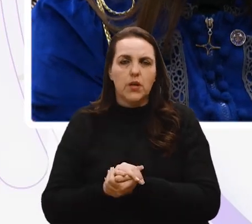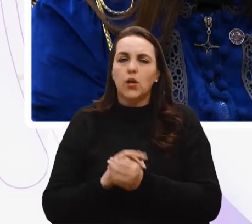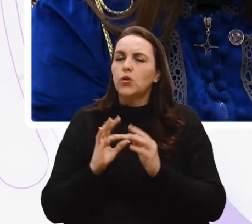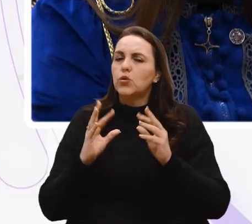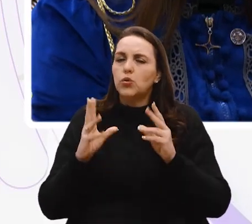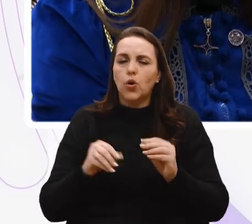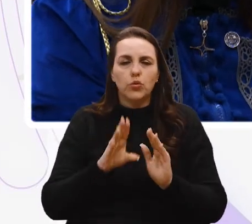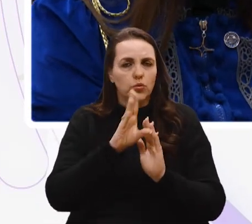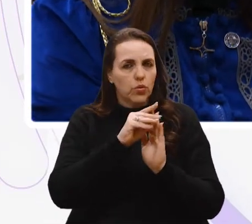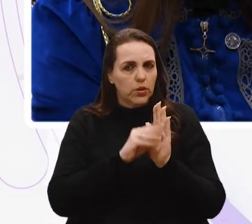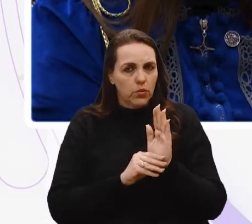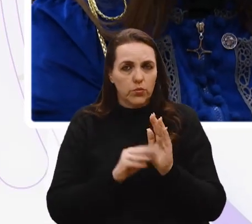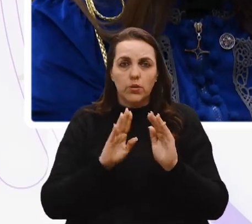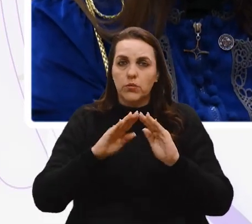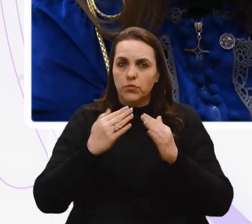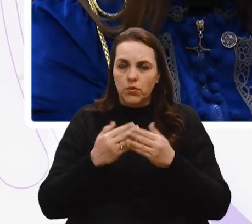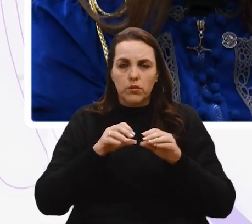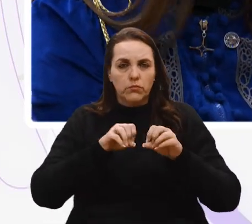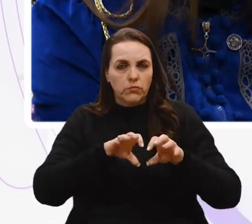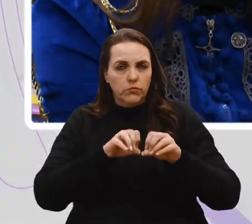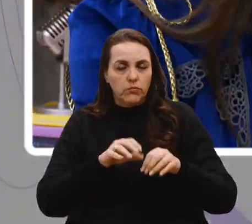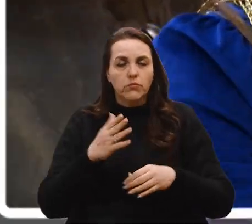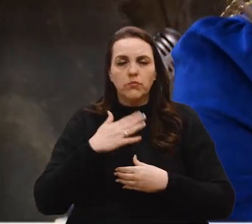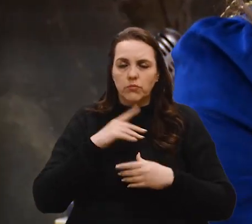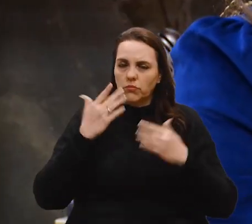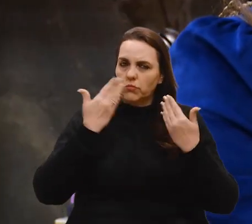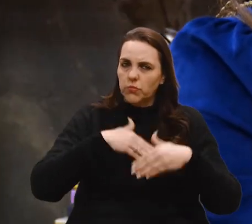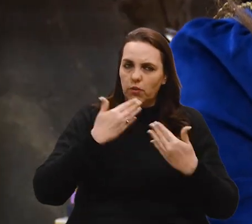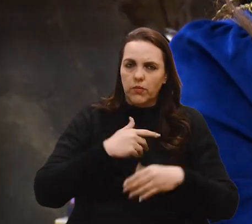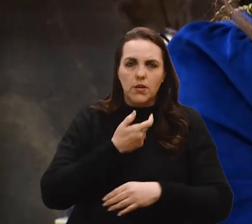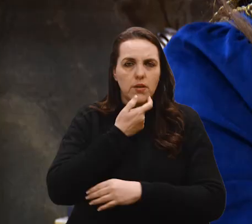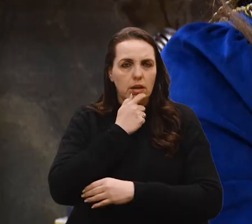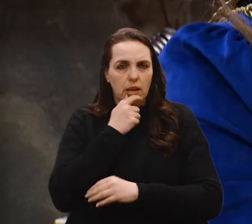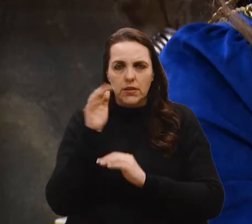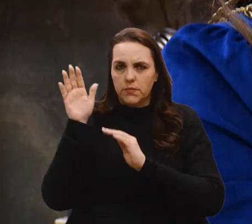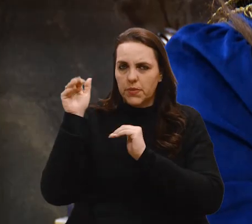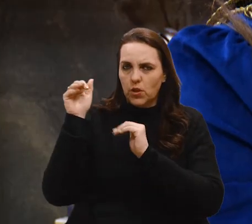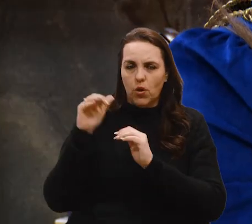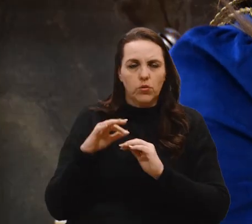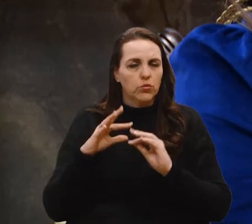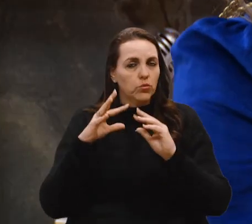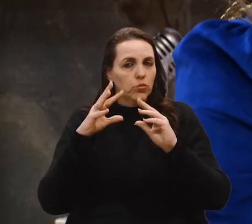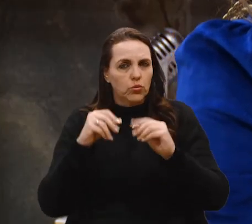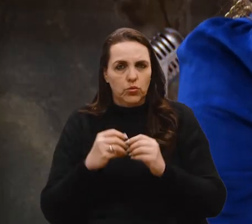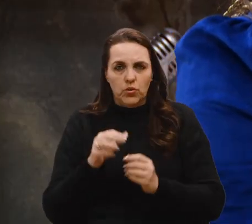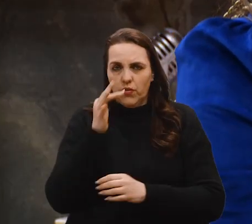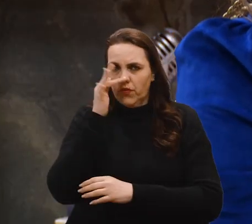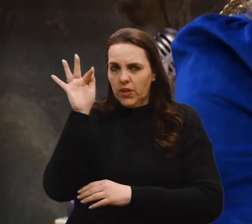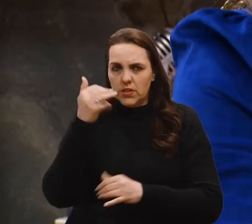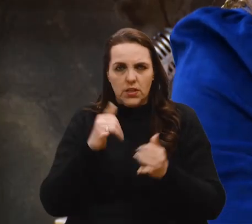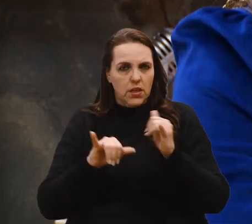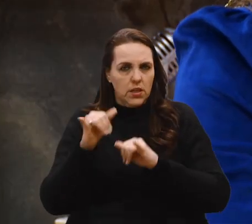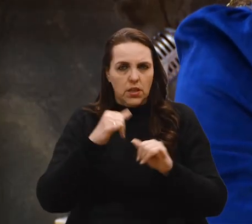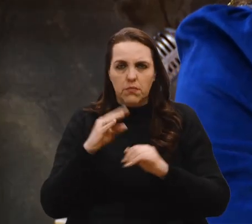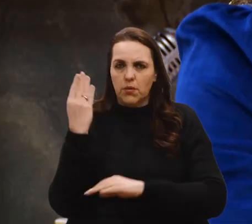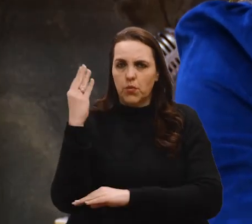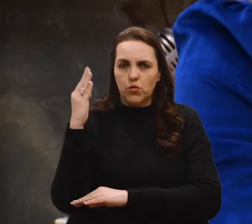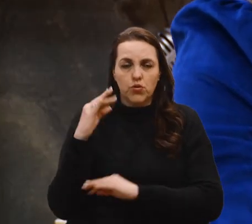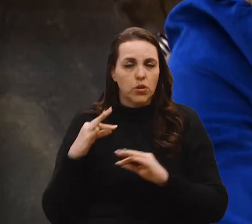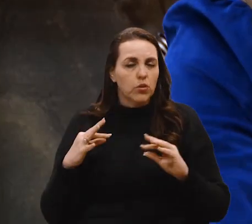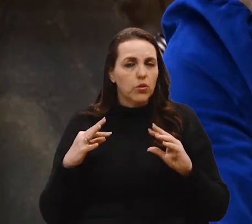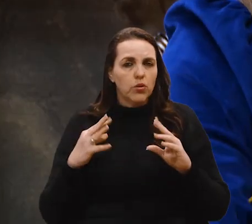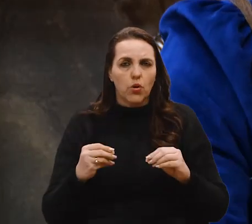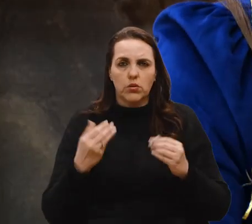os conteúdos que a escola tinha, eu tive prova. Inglês, espanhol, eu tive prova também de física, química, biologia. Todas as provas